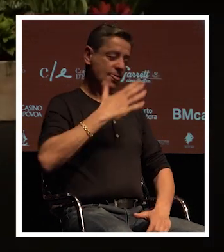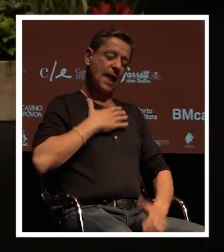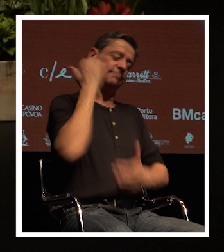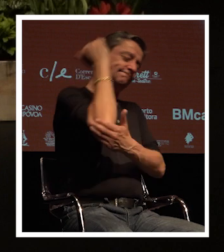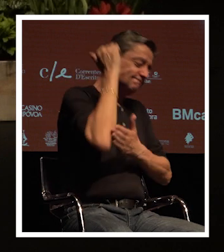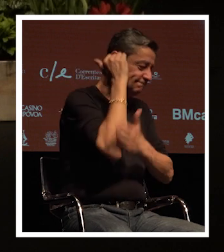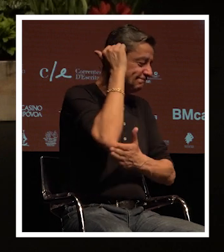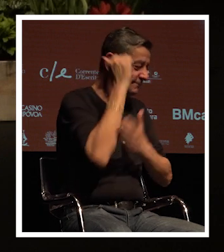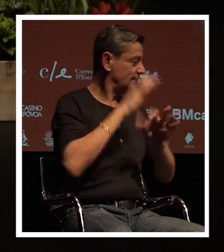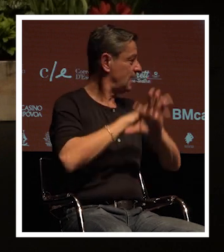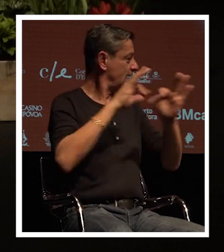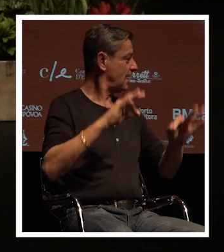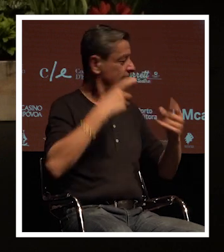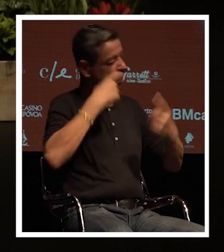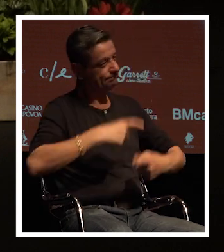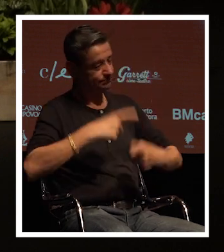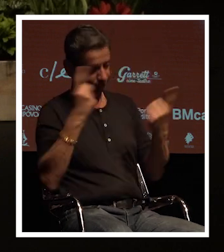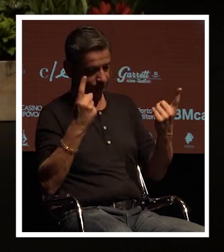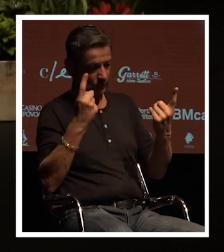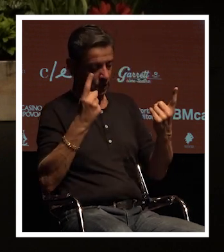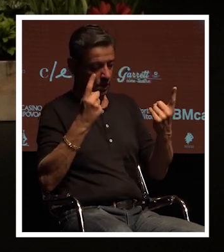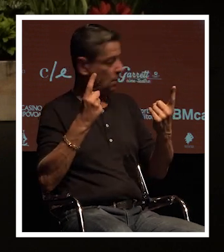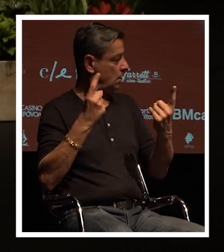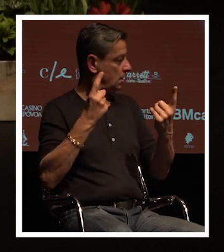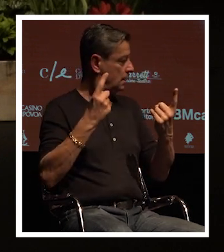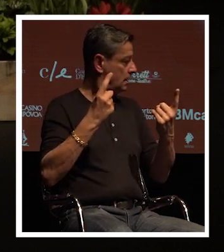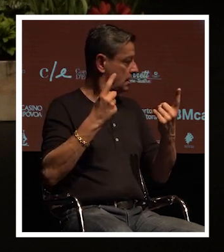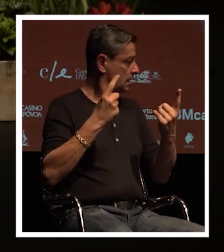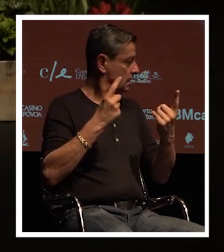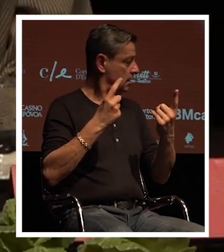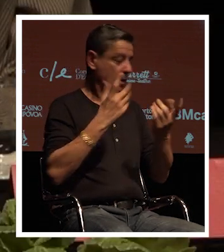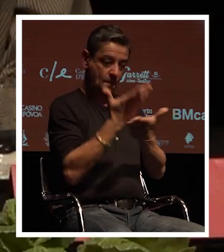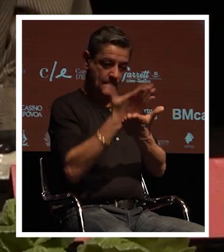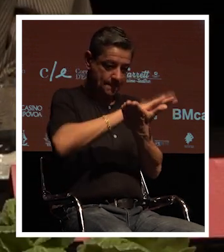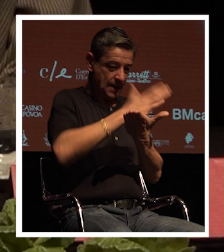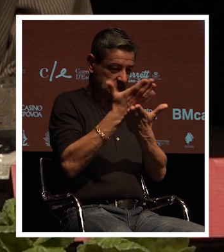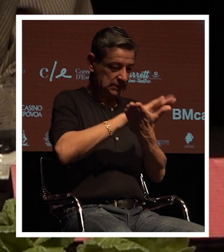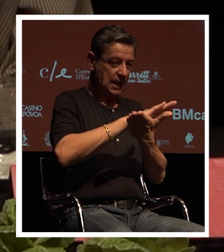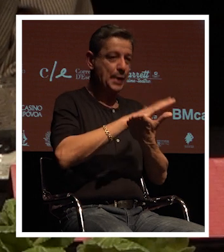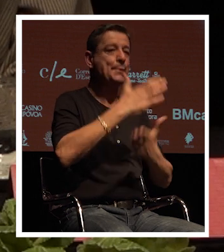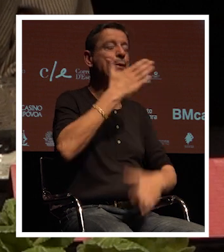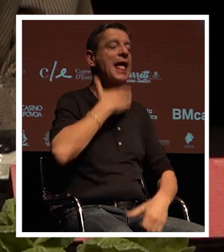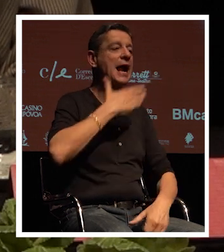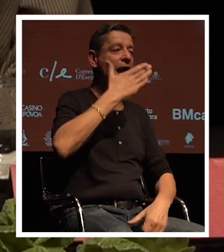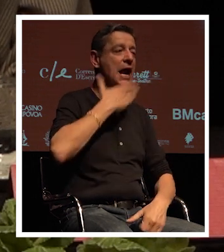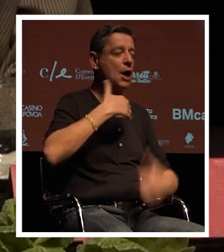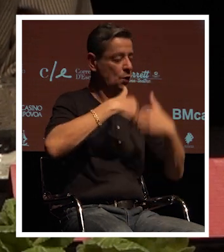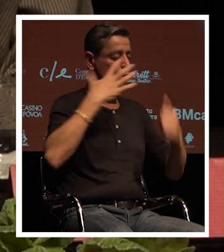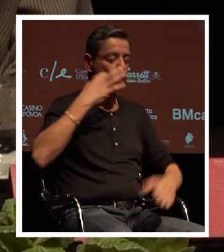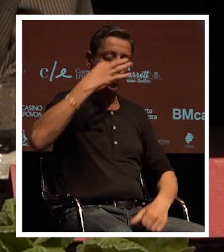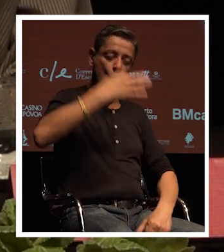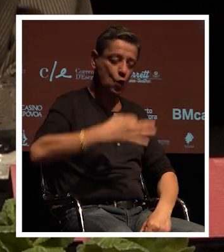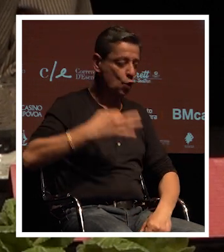naa é um início a página em branco o todos os